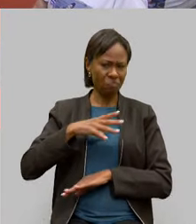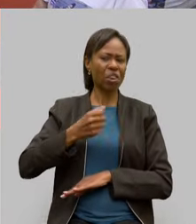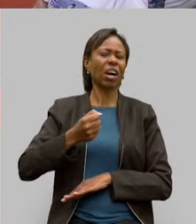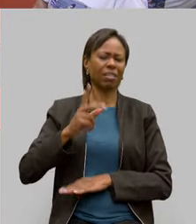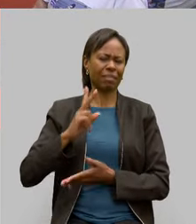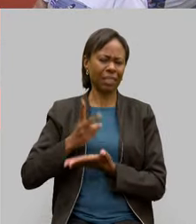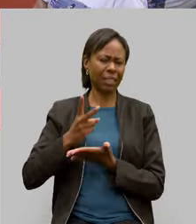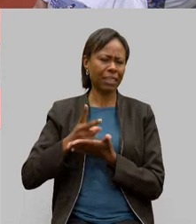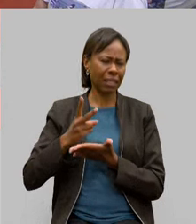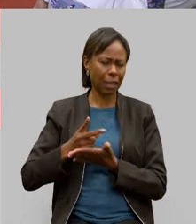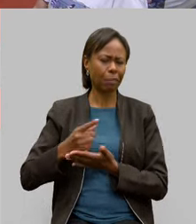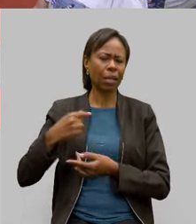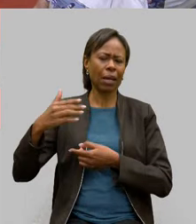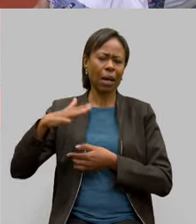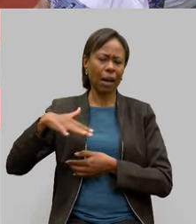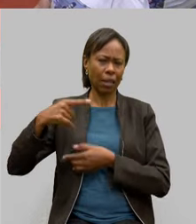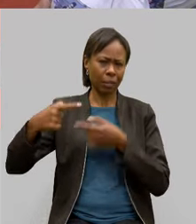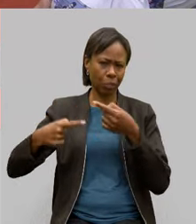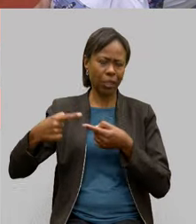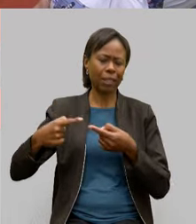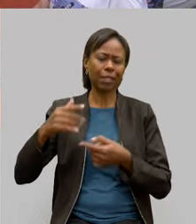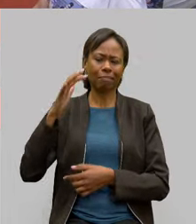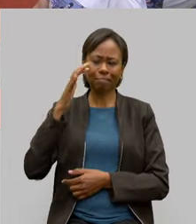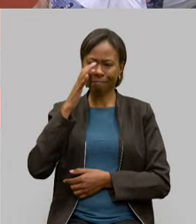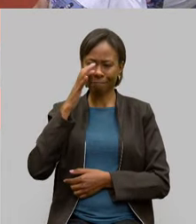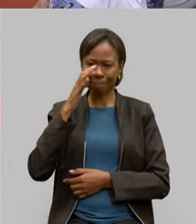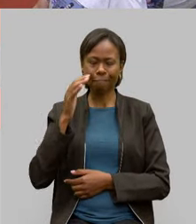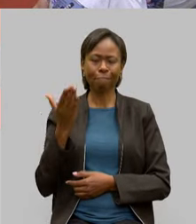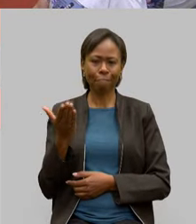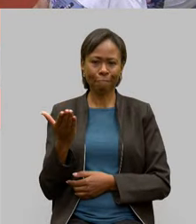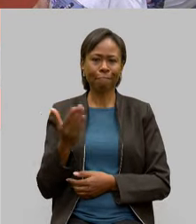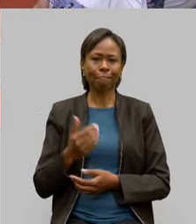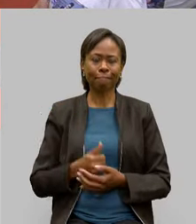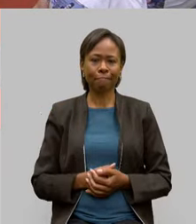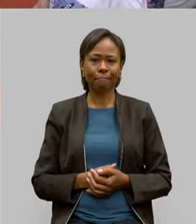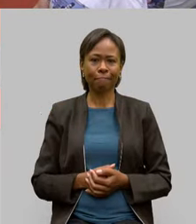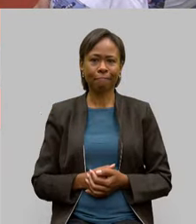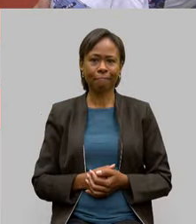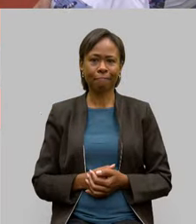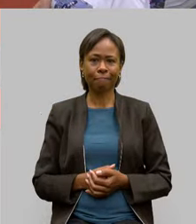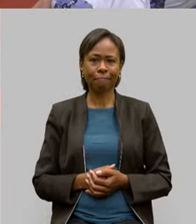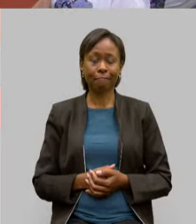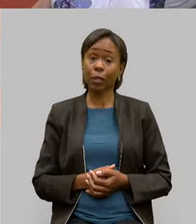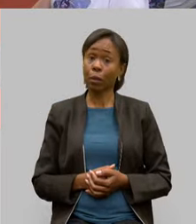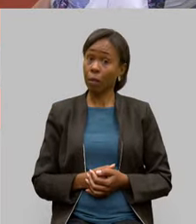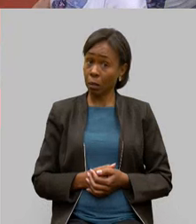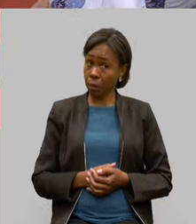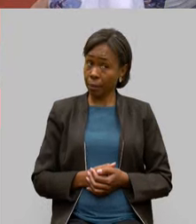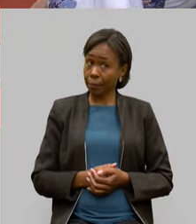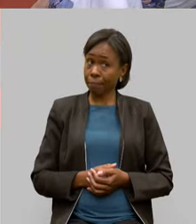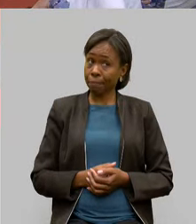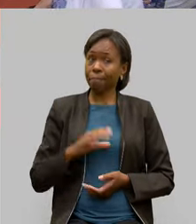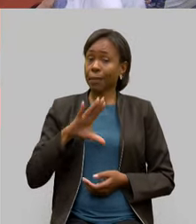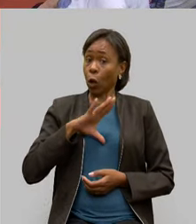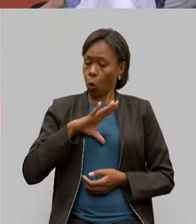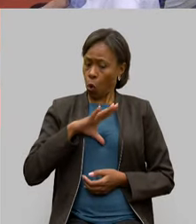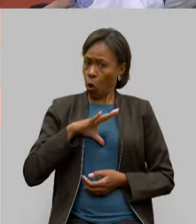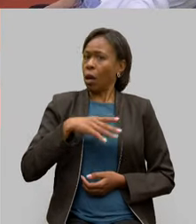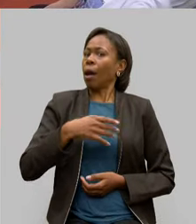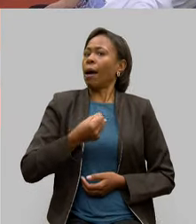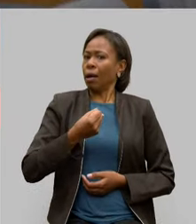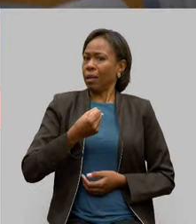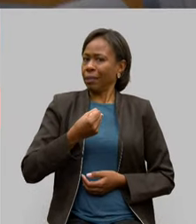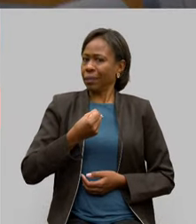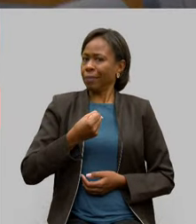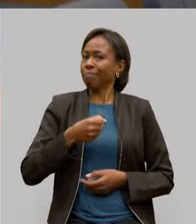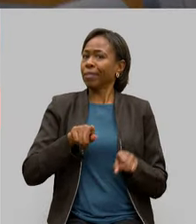minha admiração E claro também que a coragem não é novidade na vida das